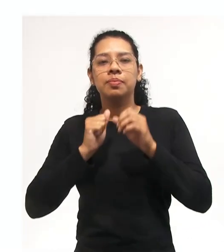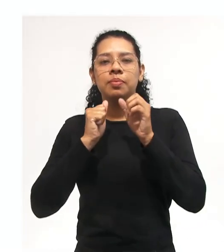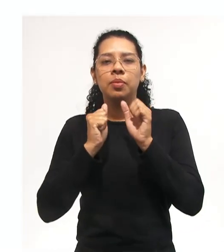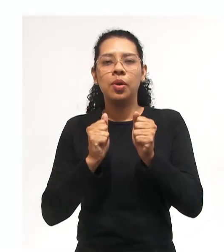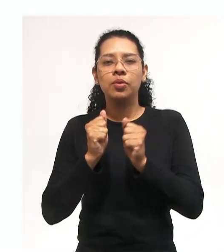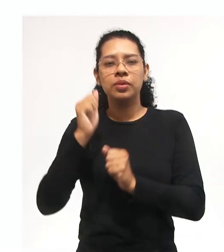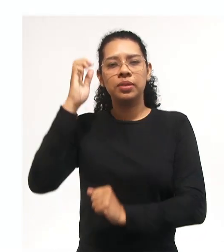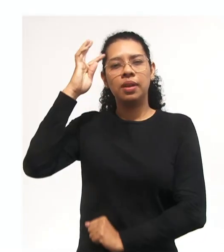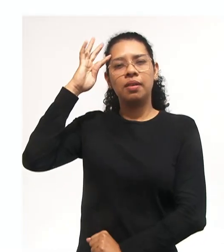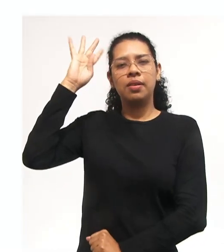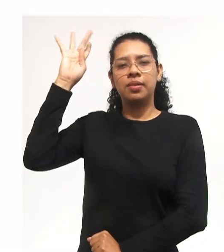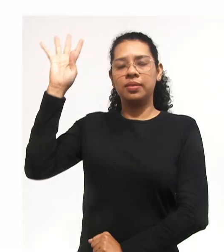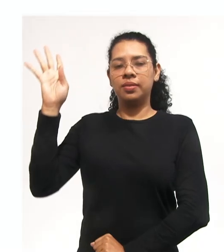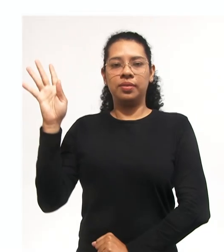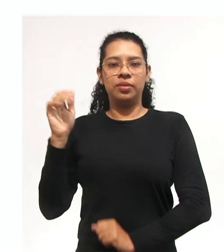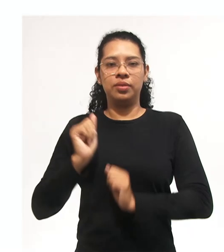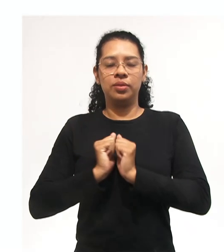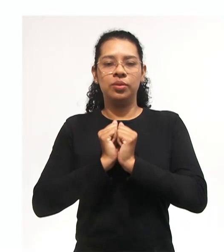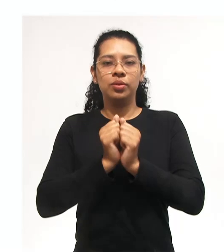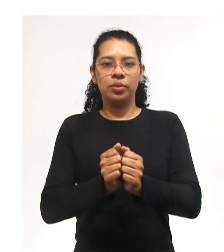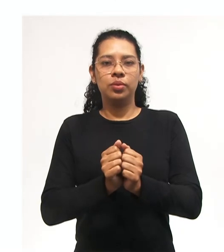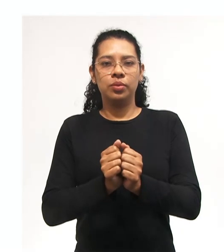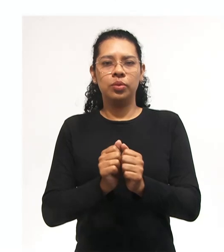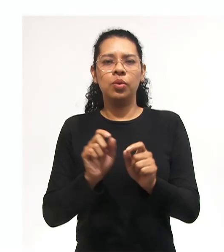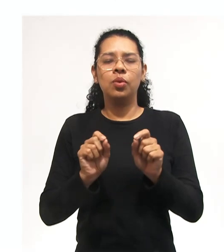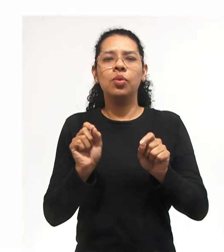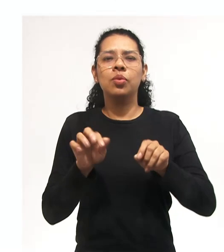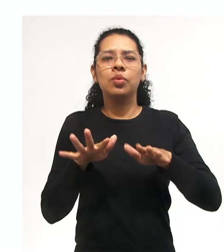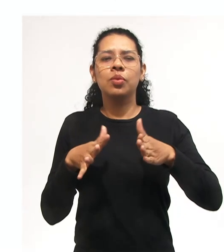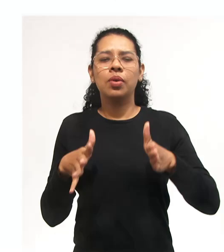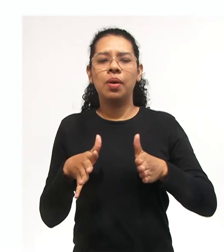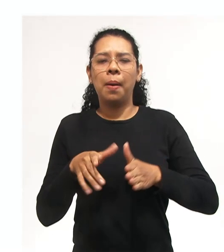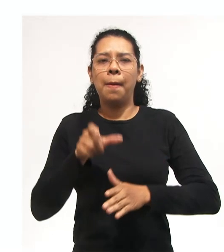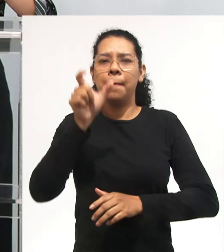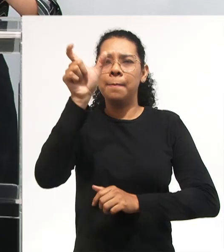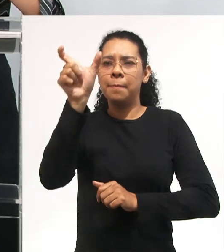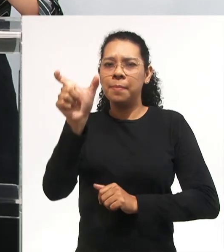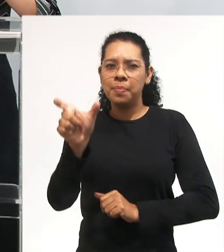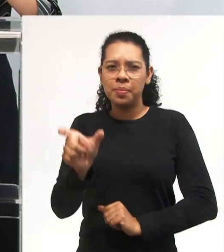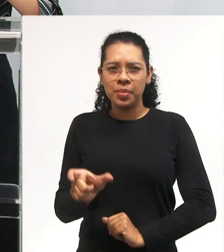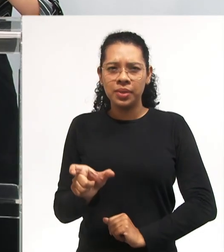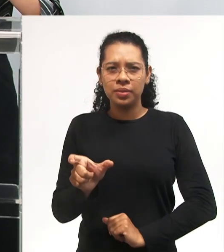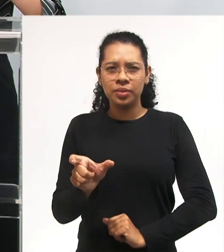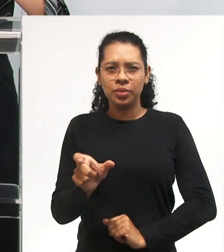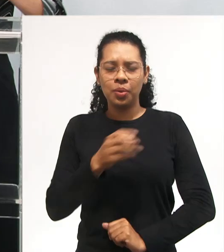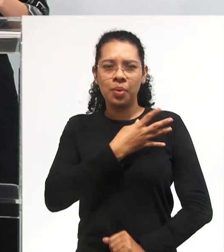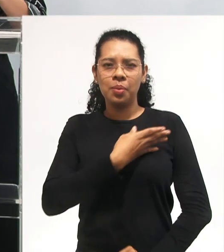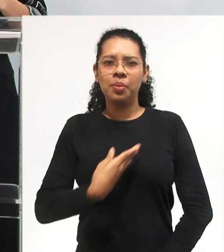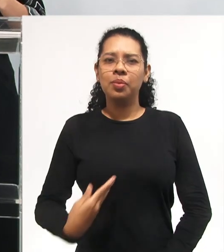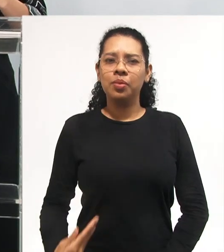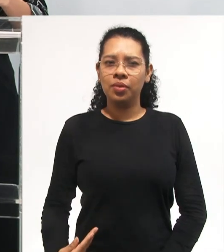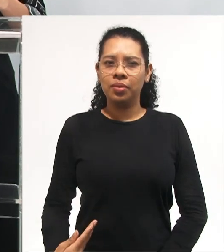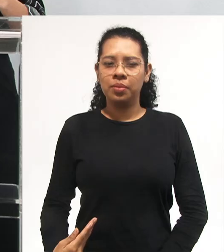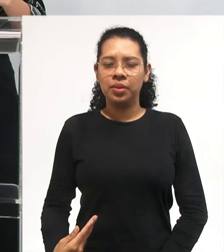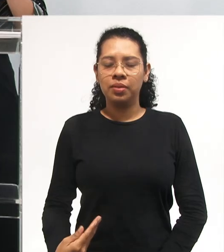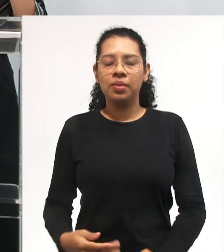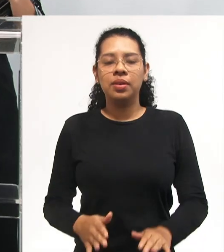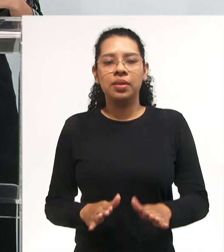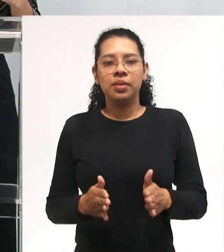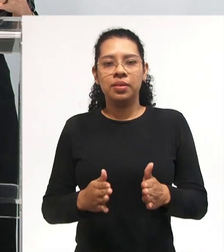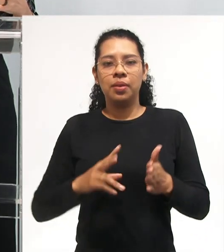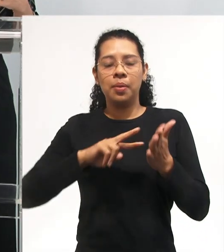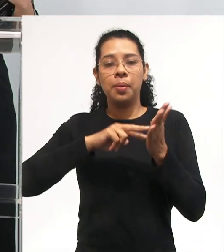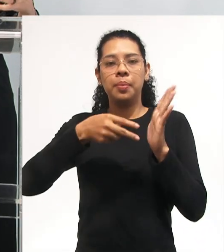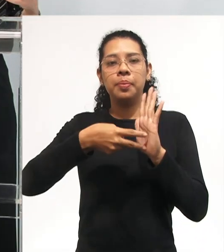público. O servidor público, ele é a pessoa, eu diria, que vai estar compondo